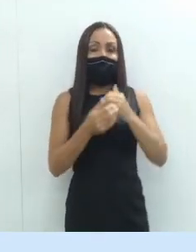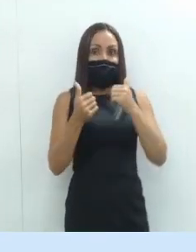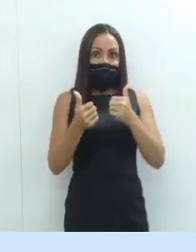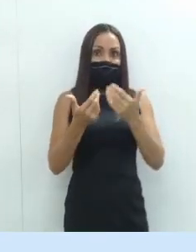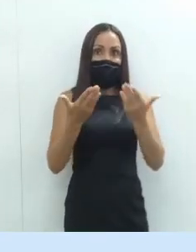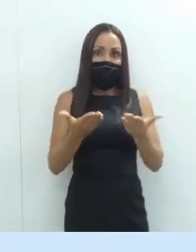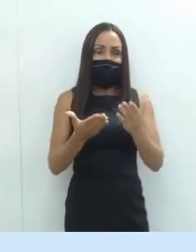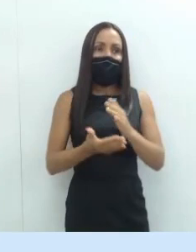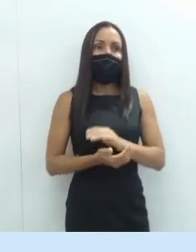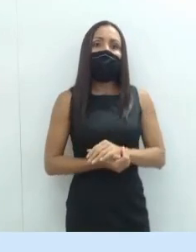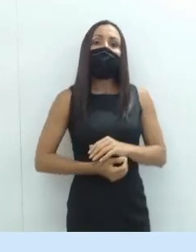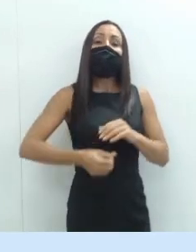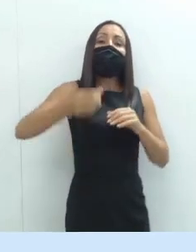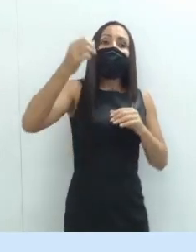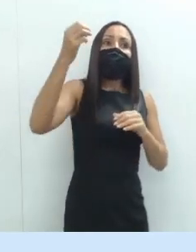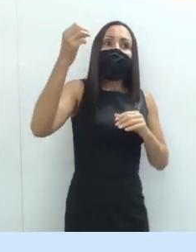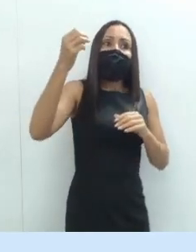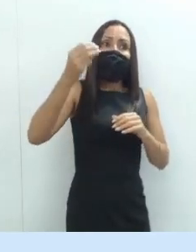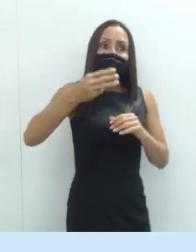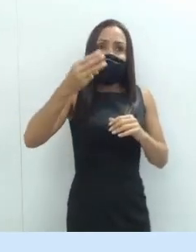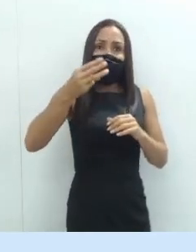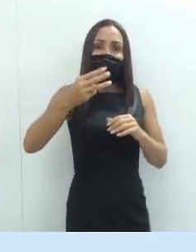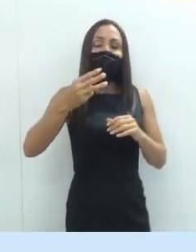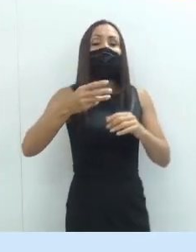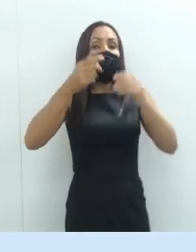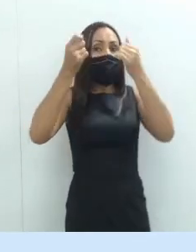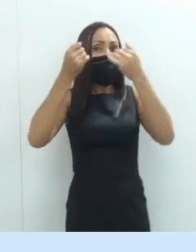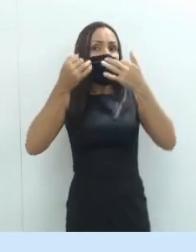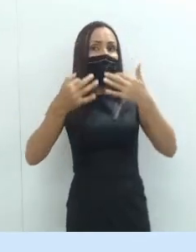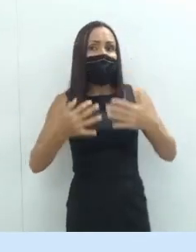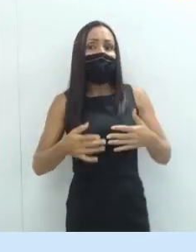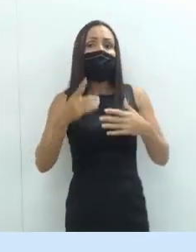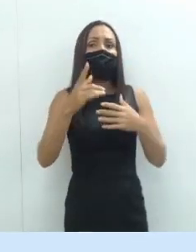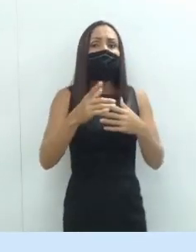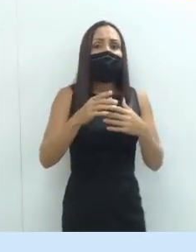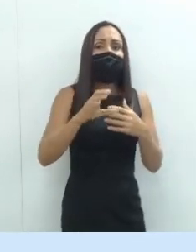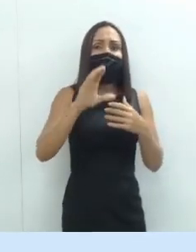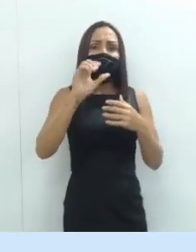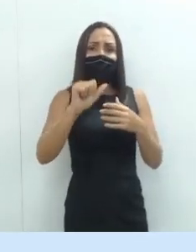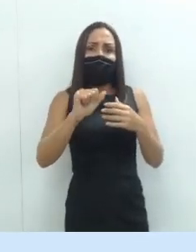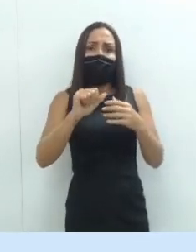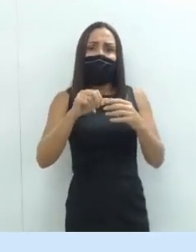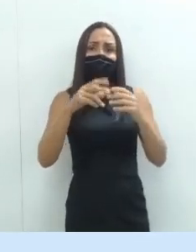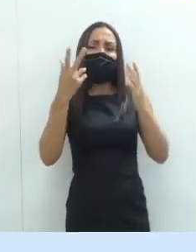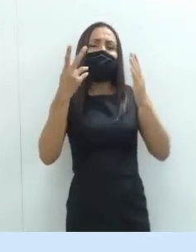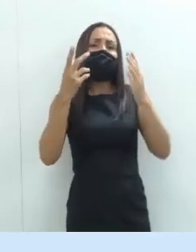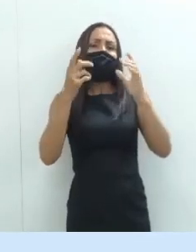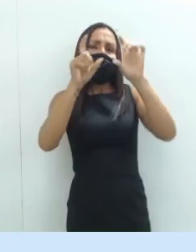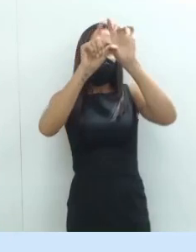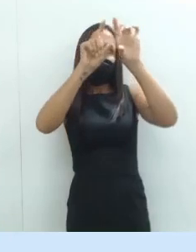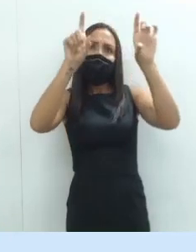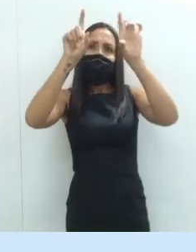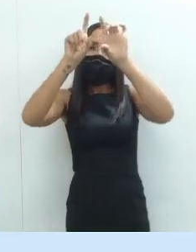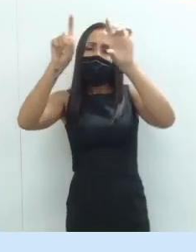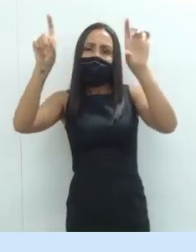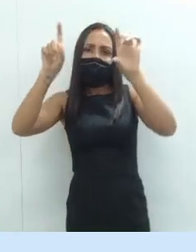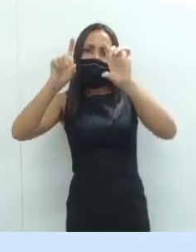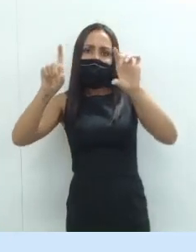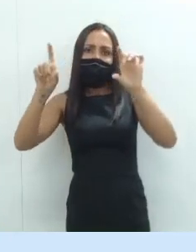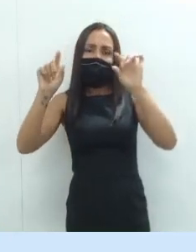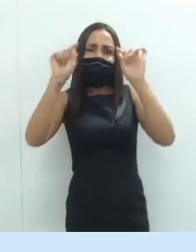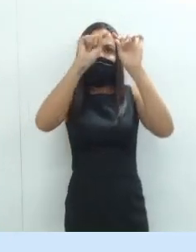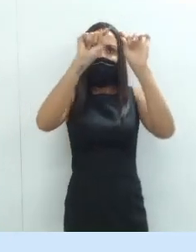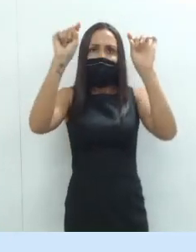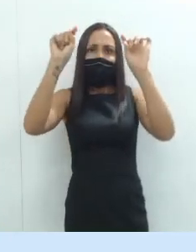beleza? Terceiro passo, que a gente acabou de ver, você vai pegar os pontos que você selecionou e você